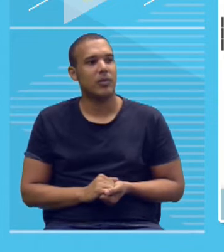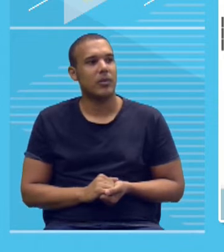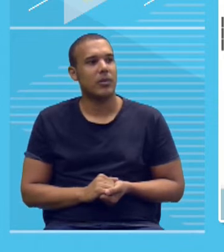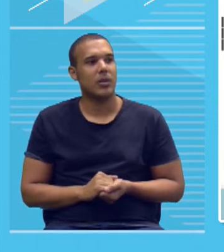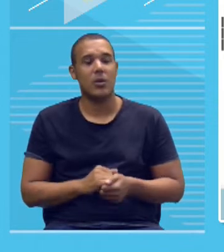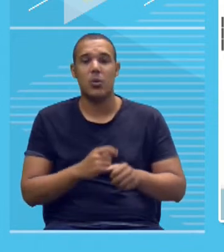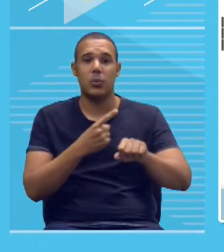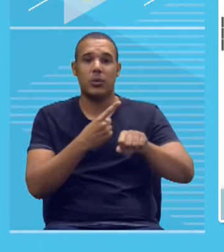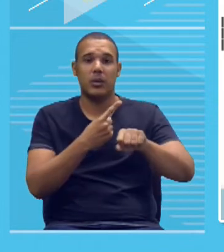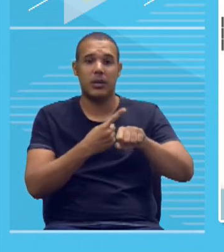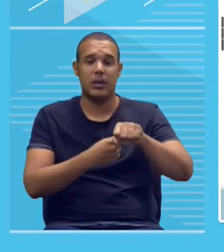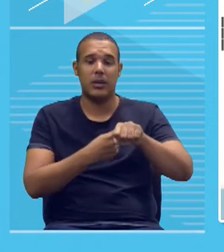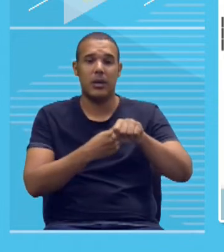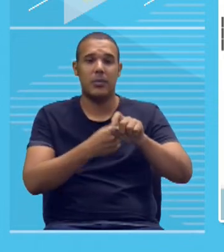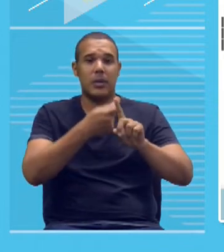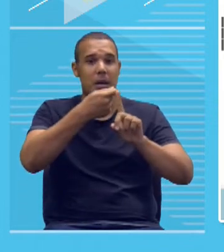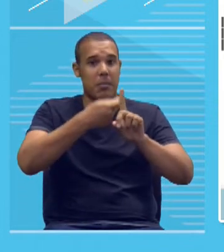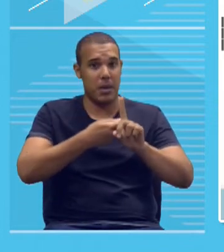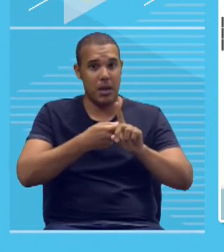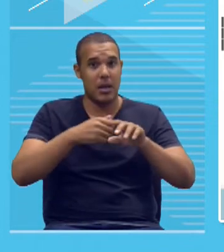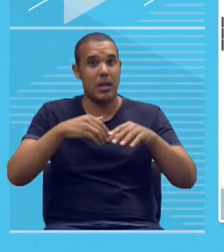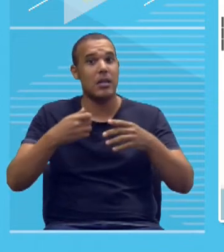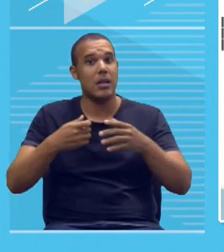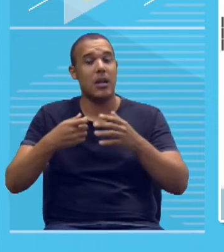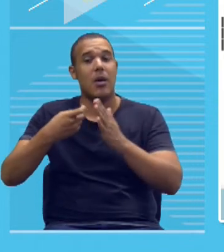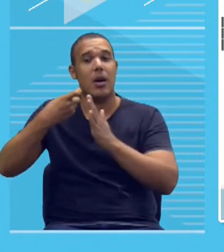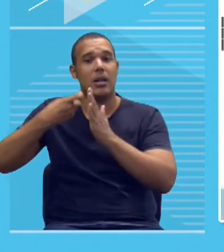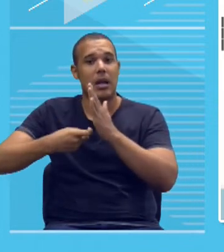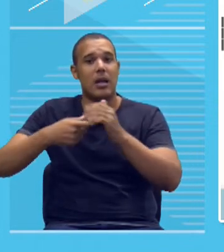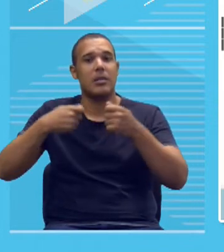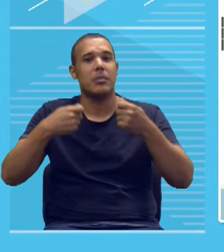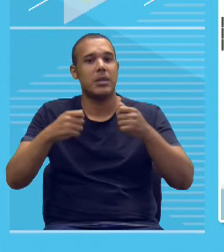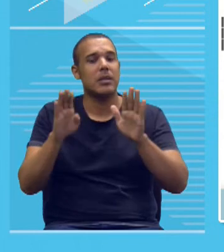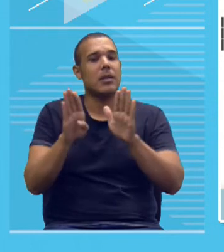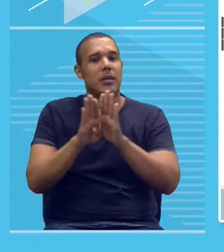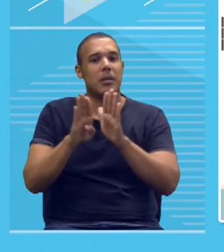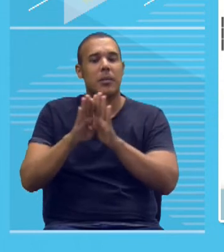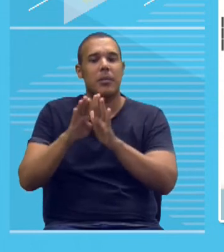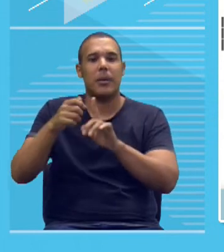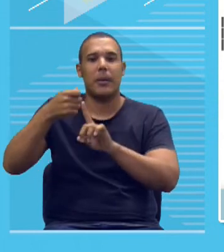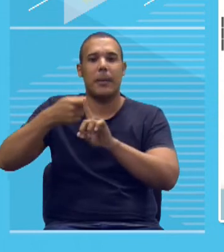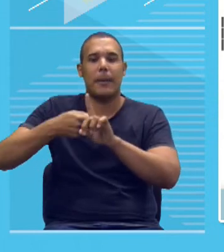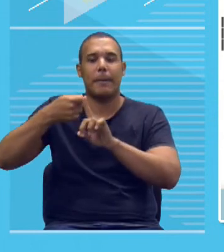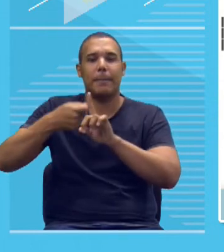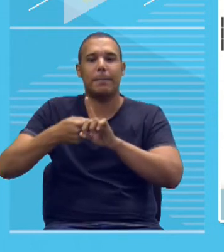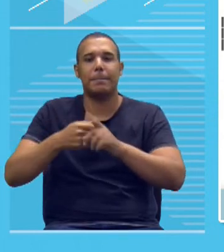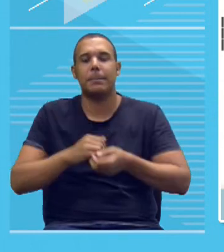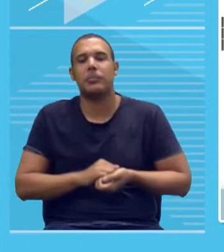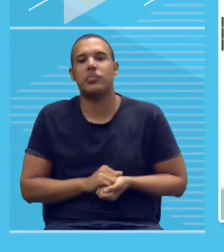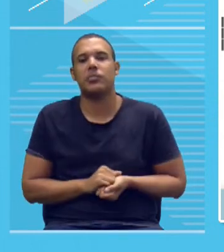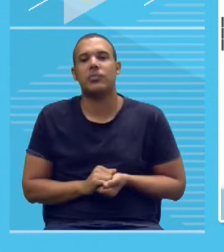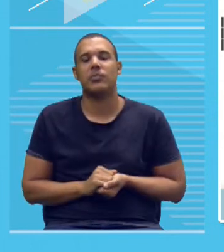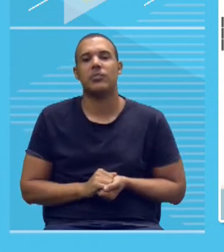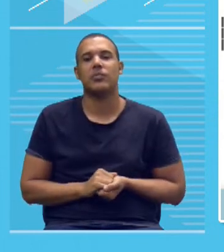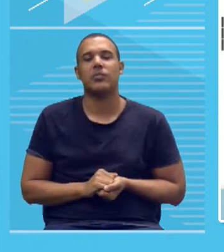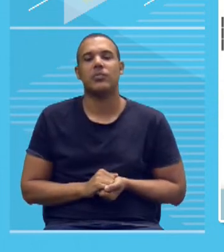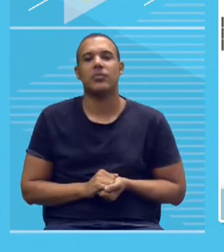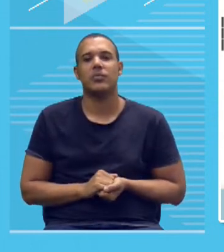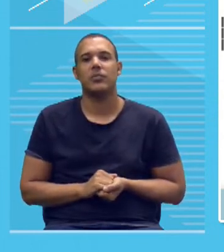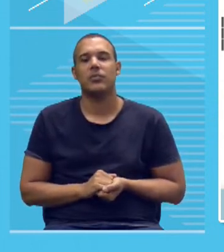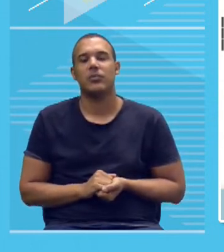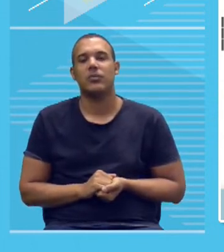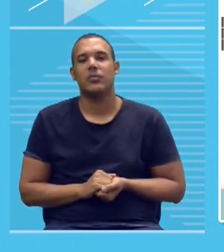ao mês se eu considerar o tempo em meses a taxa Obrigatoriamente já vai sair hein mês agora vamos lá